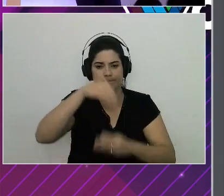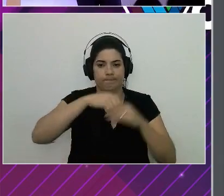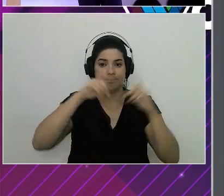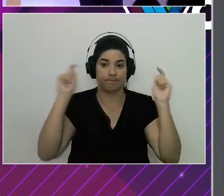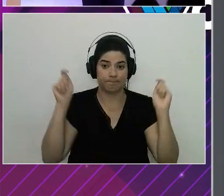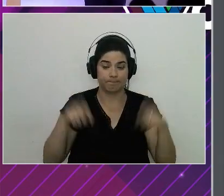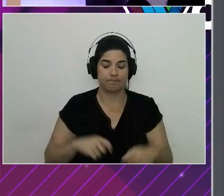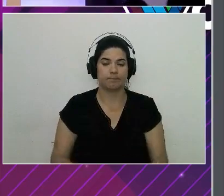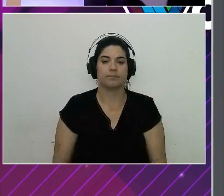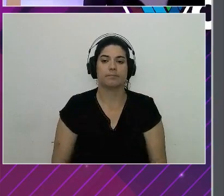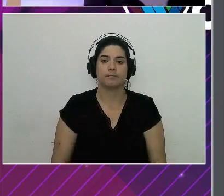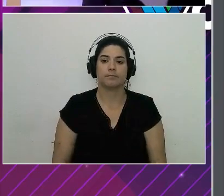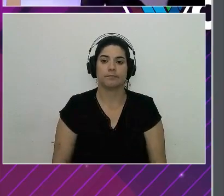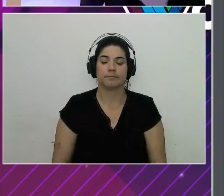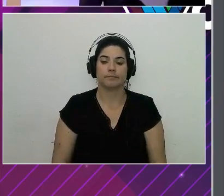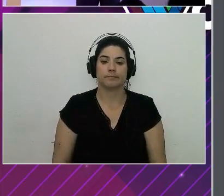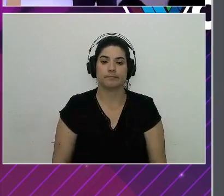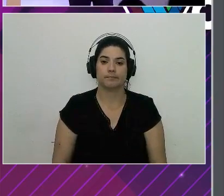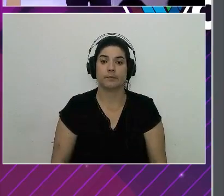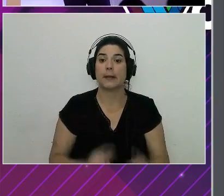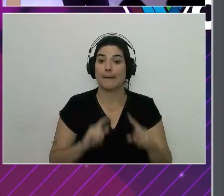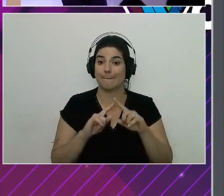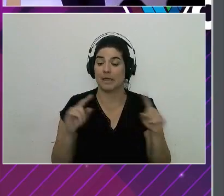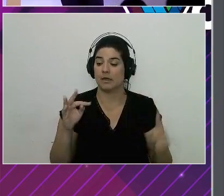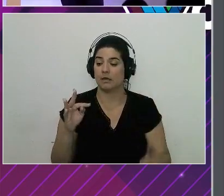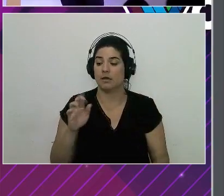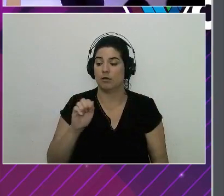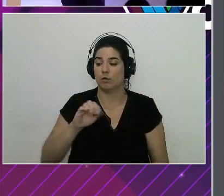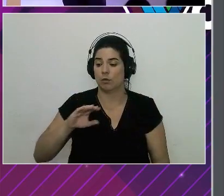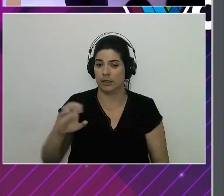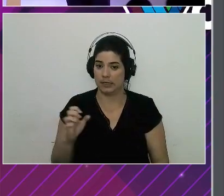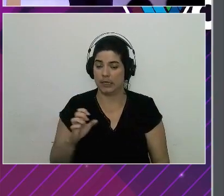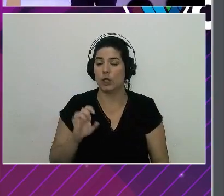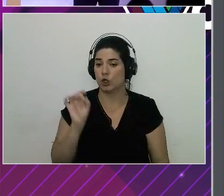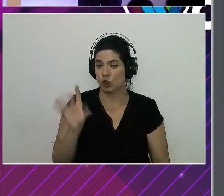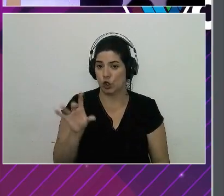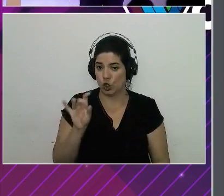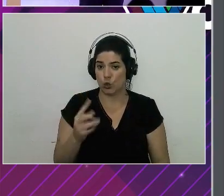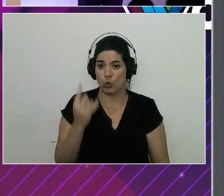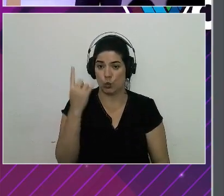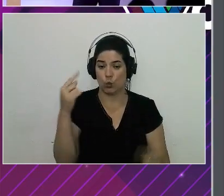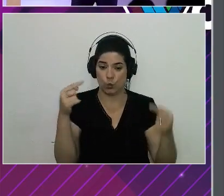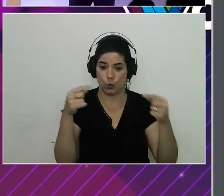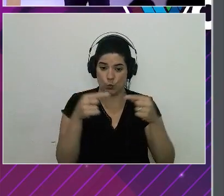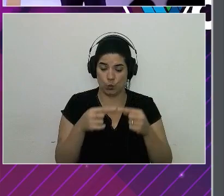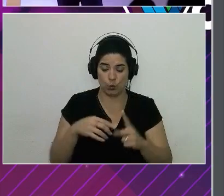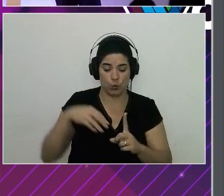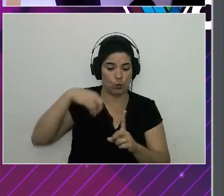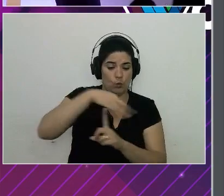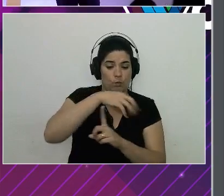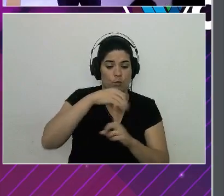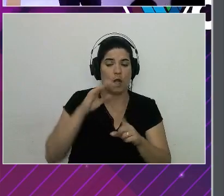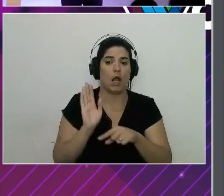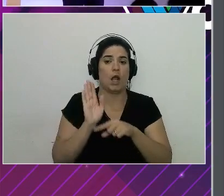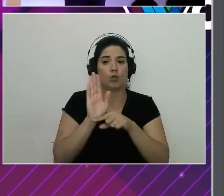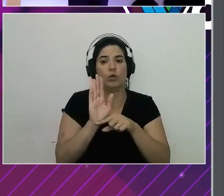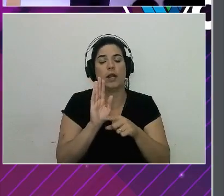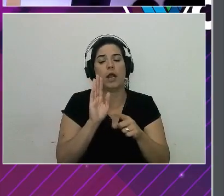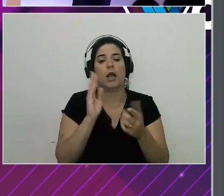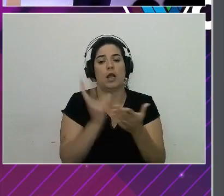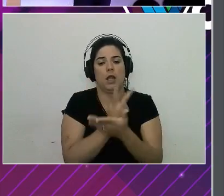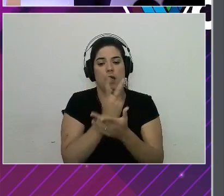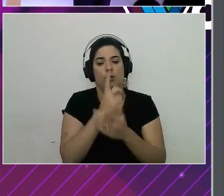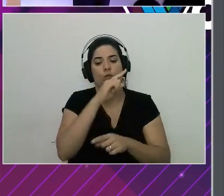Só que o negócio de trace por si só numa aplicação pequena ajuda para debugar, mas o brilho do trace vem